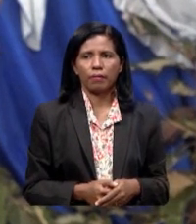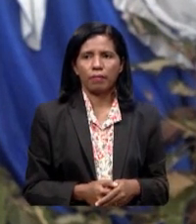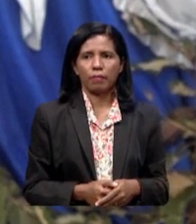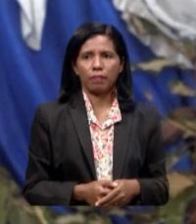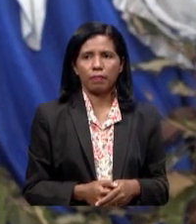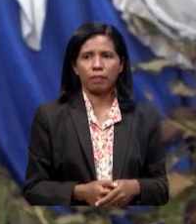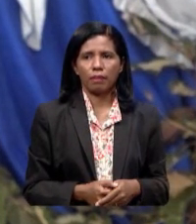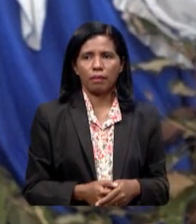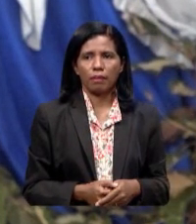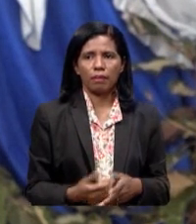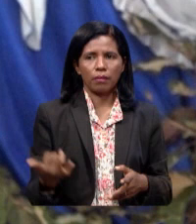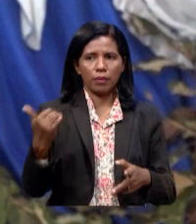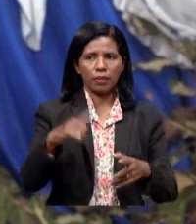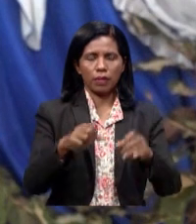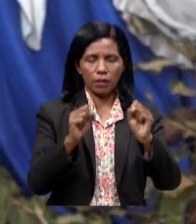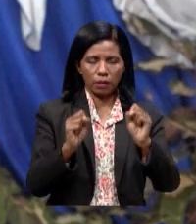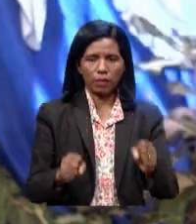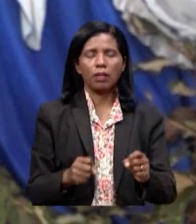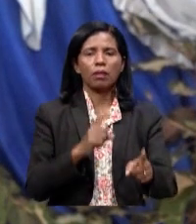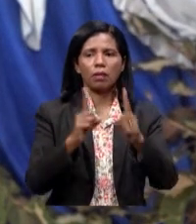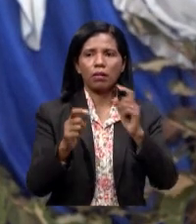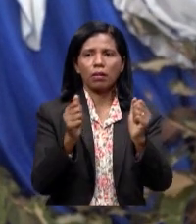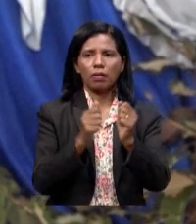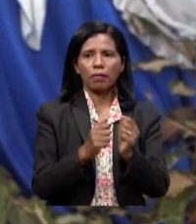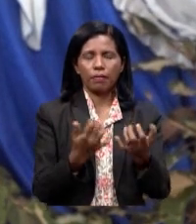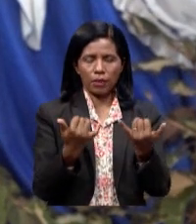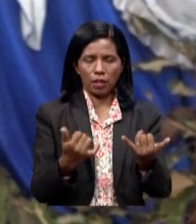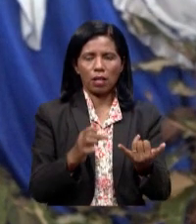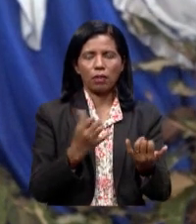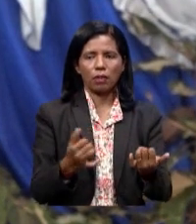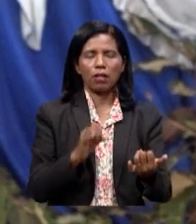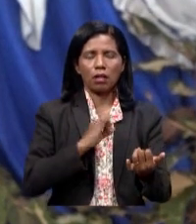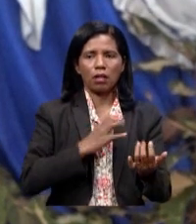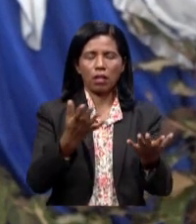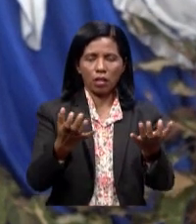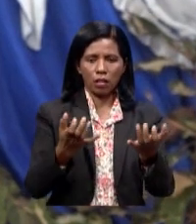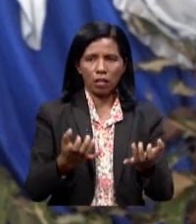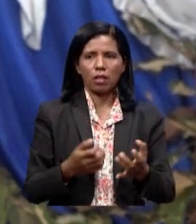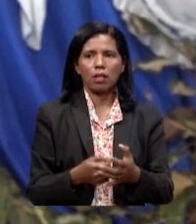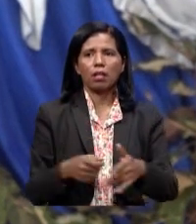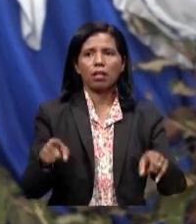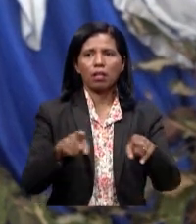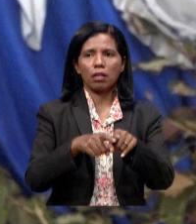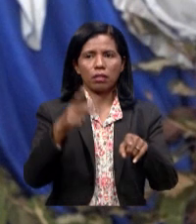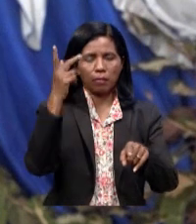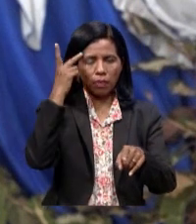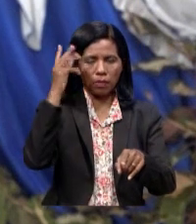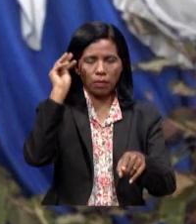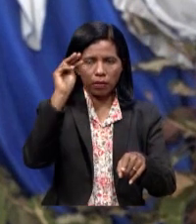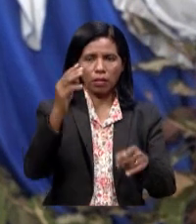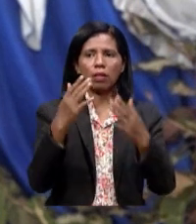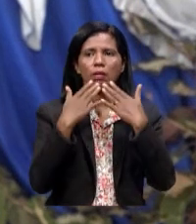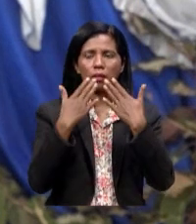Cirare é a oportunidade da Belinha. Então, vou voltar pessoalmente, a mesa do primeiro-ministro,